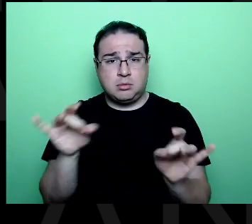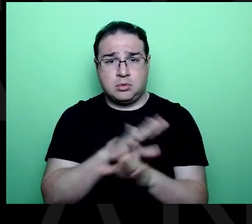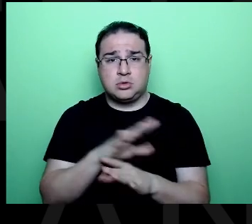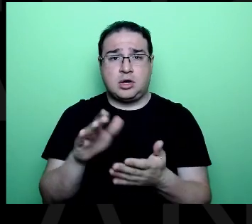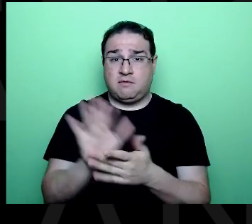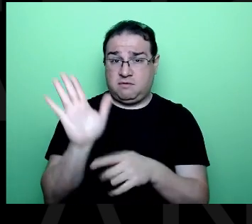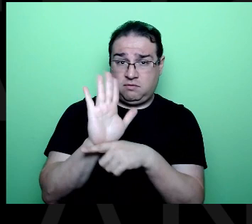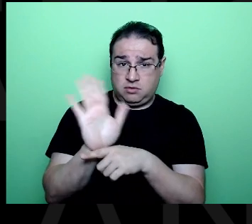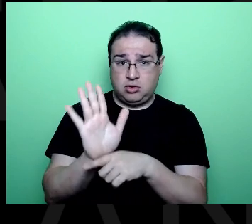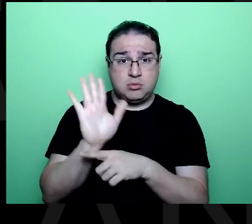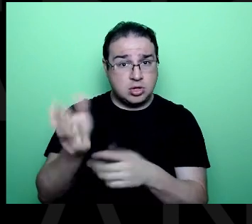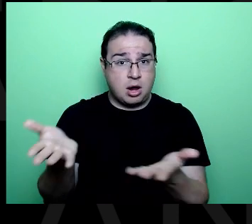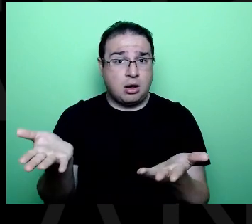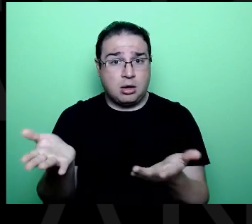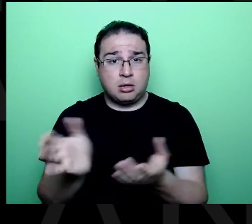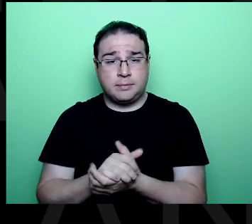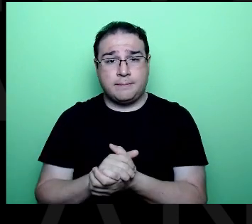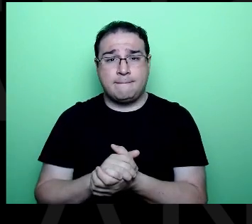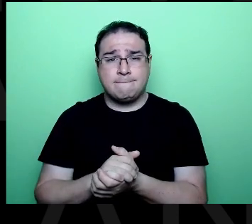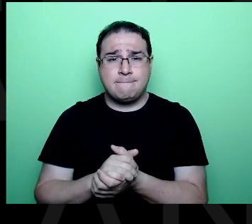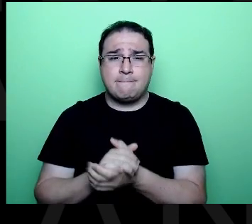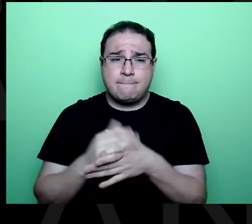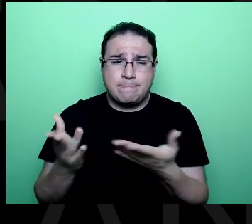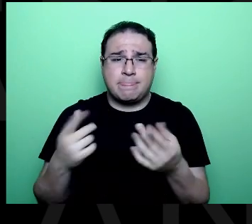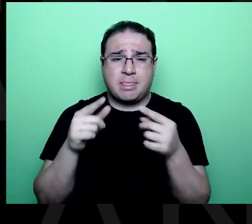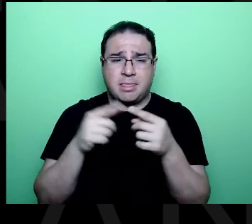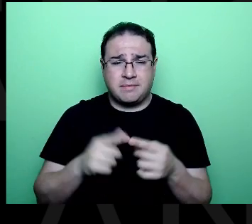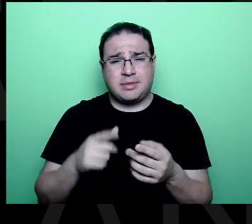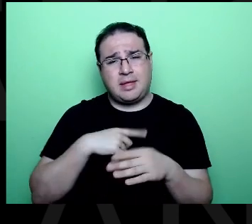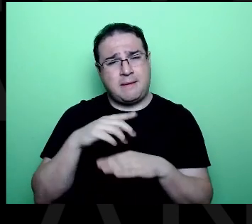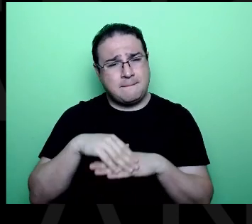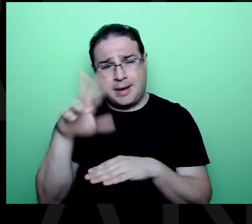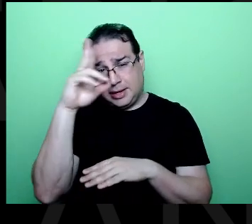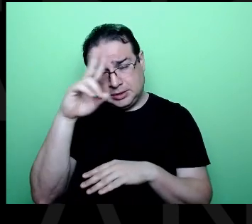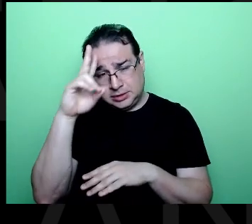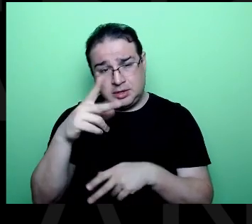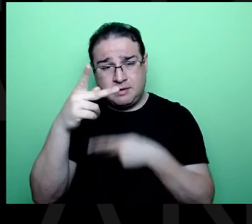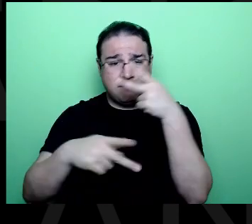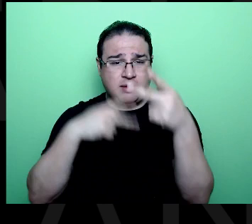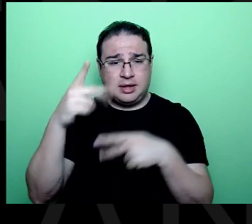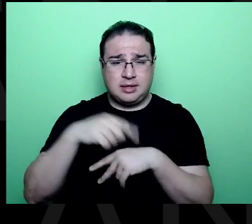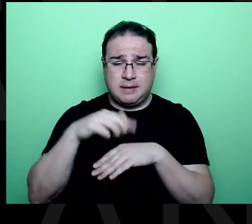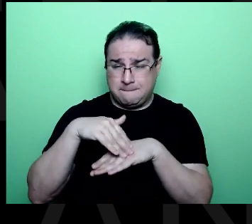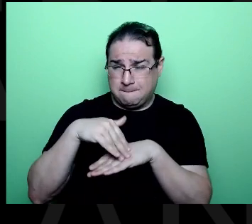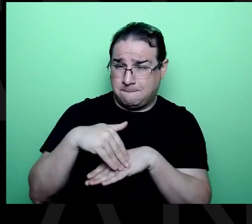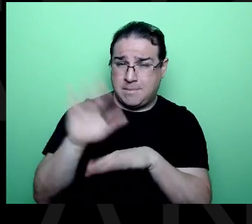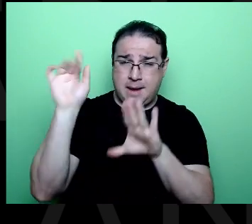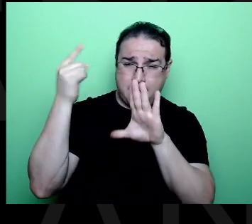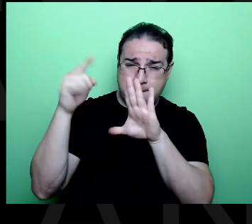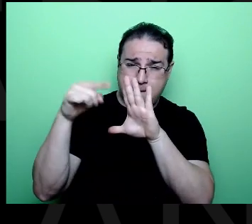mãe, que já virou filme, inclusive, né? Só que é aquilo, tem muito mais história para contar,